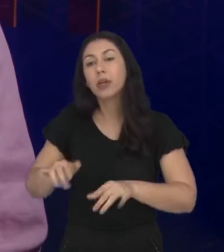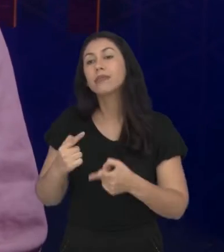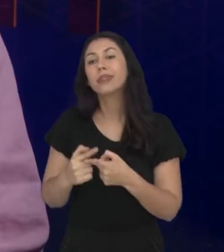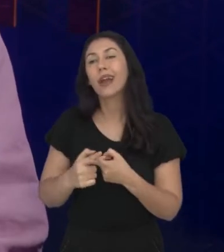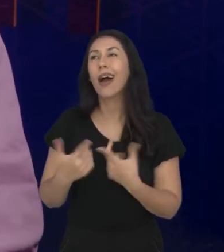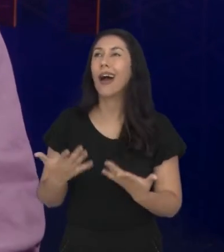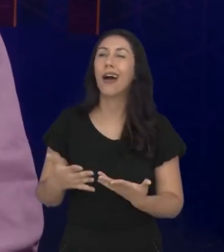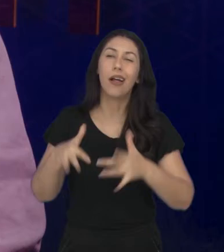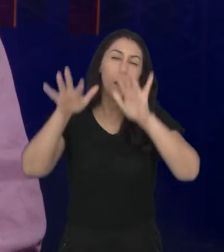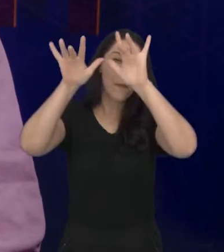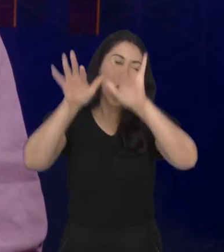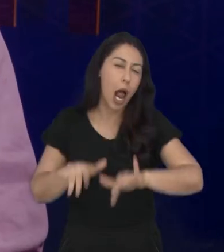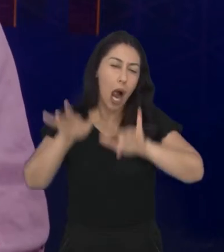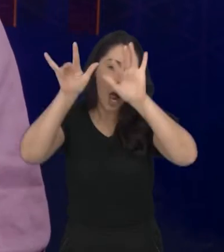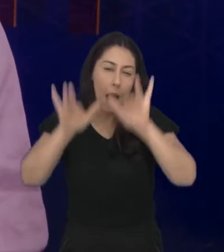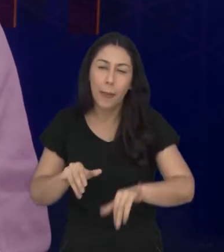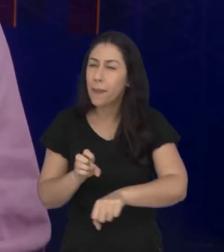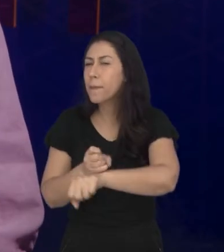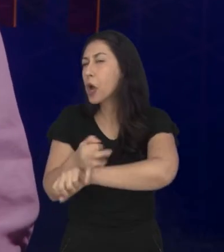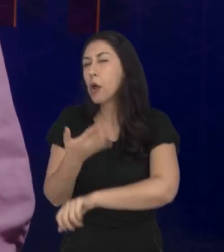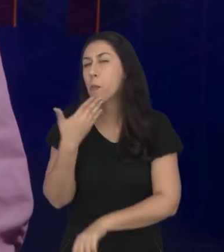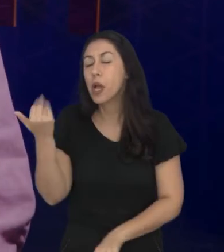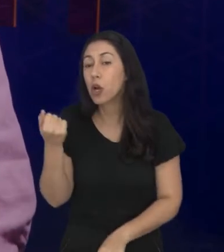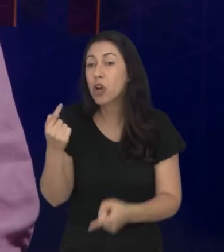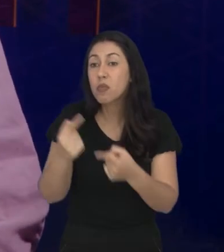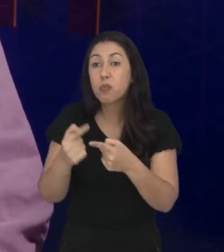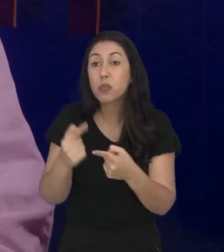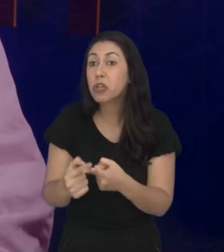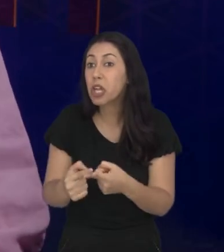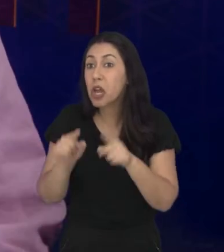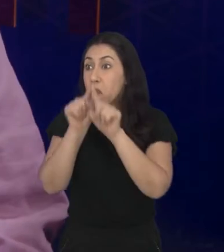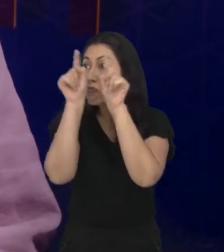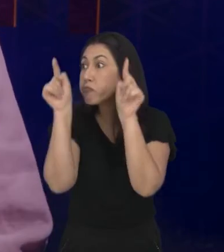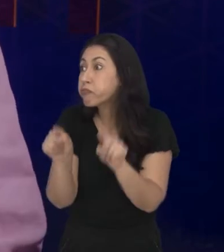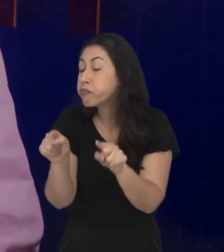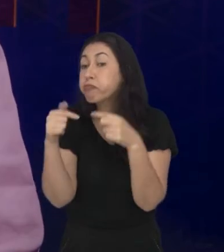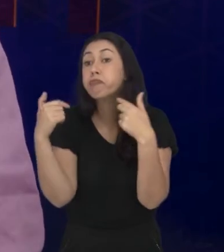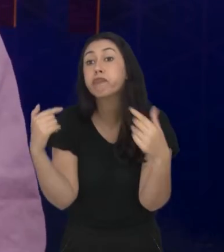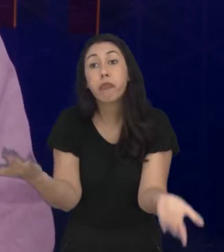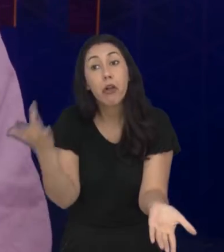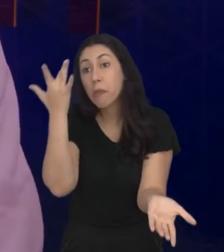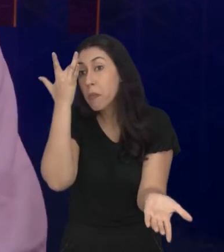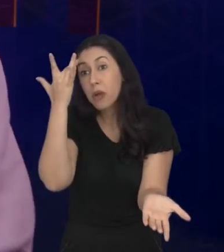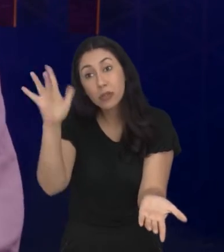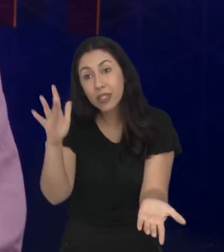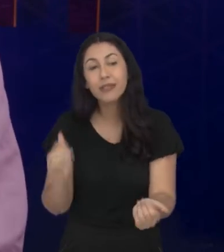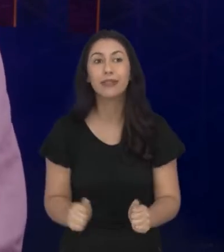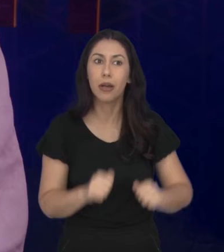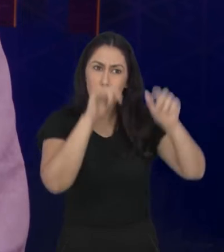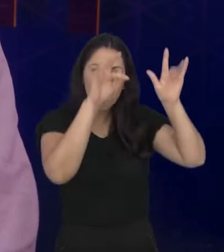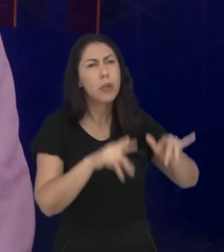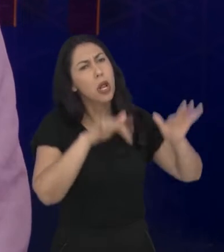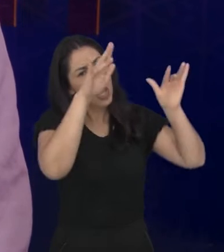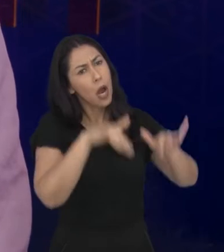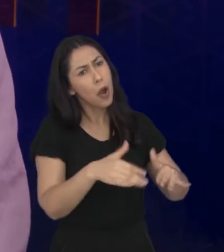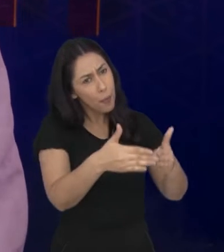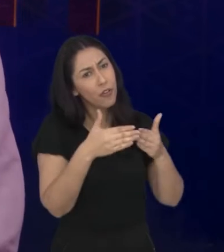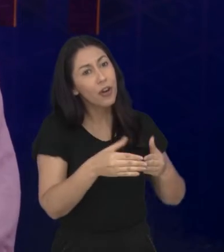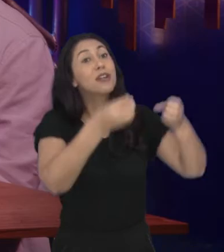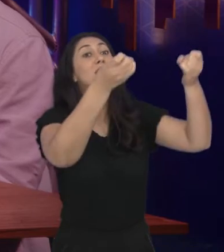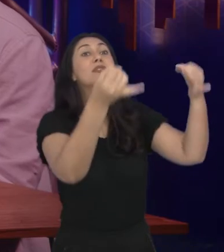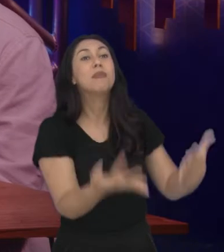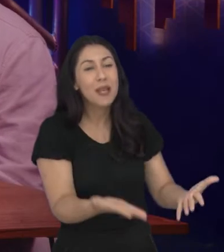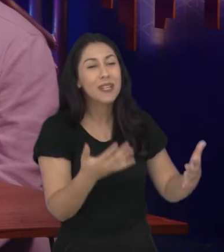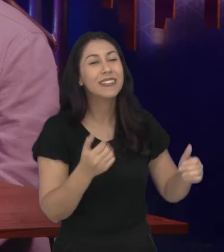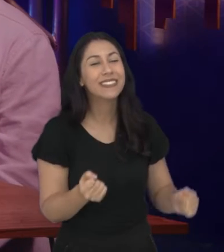não, programar de madrugada é muito melhor. Não sei por quê. Expliquem aí pra gente por quê, galera. Programadores, expliquem por